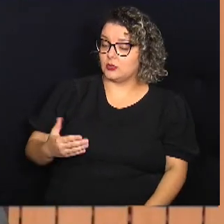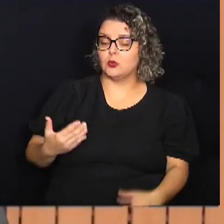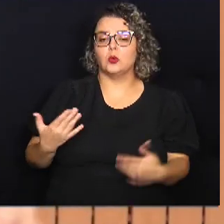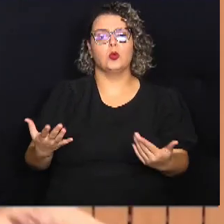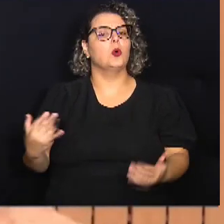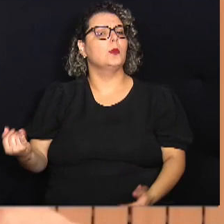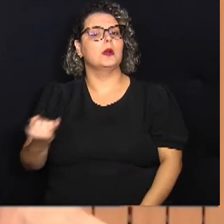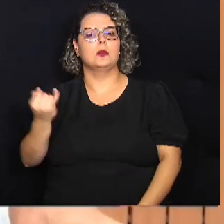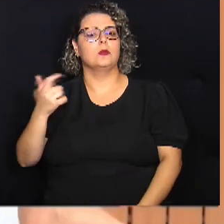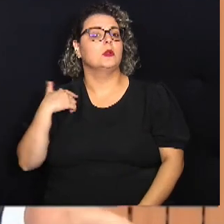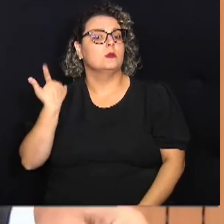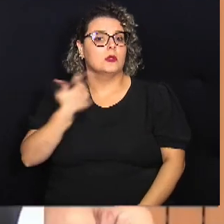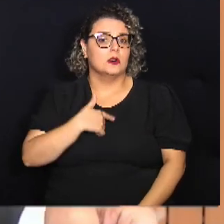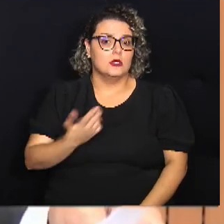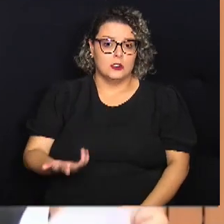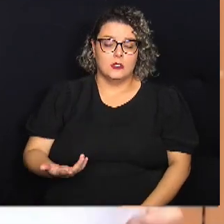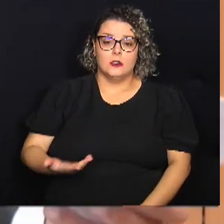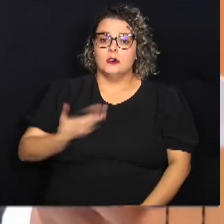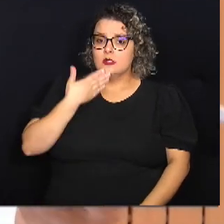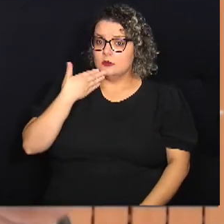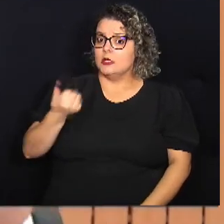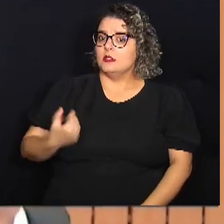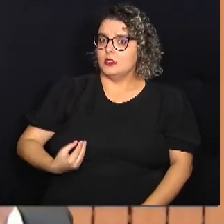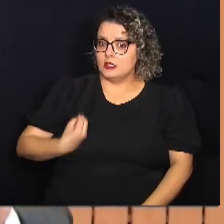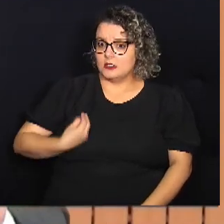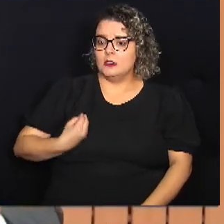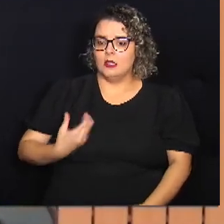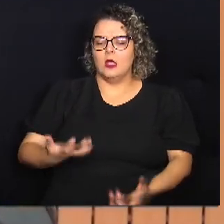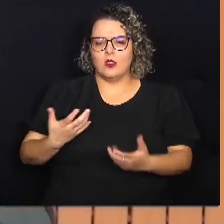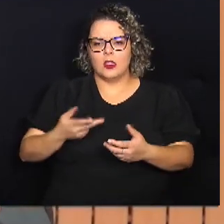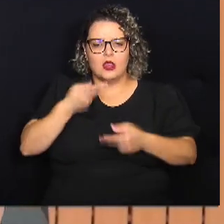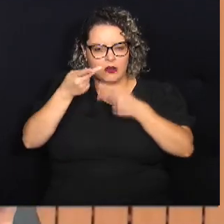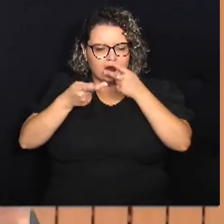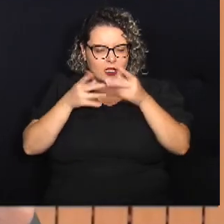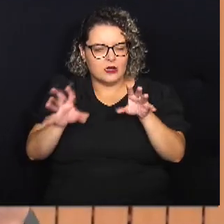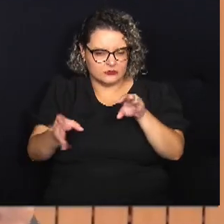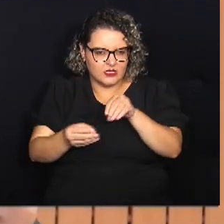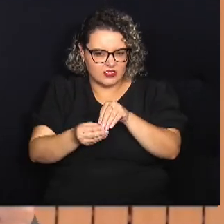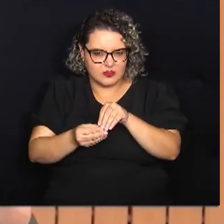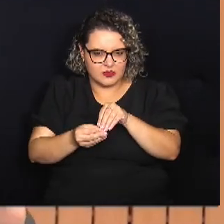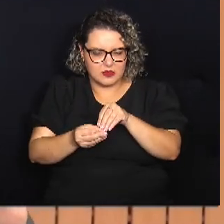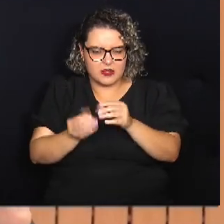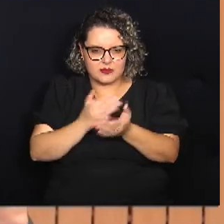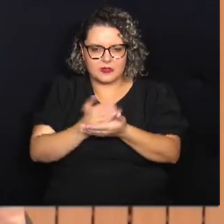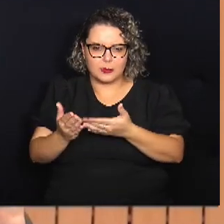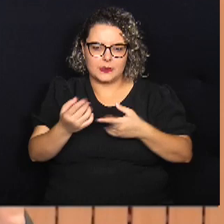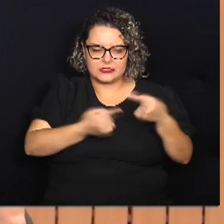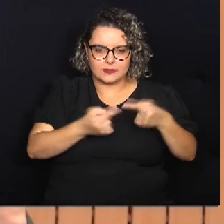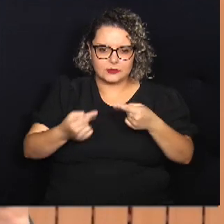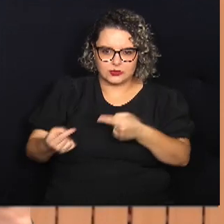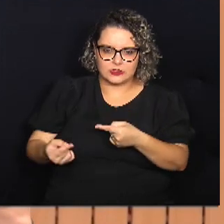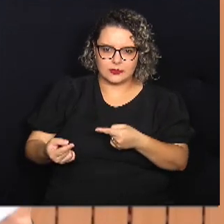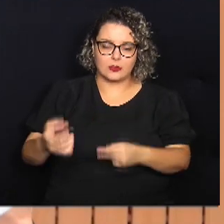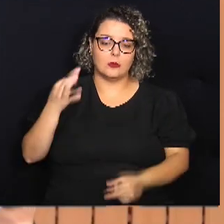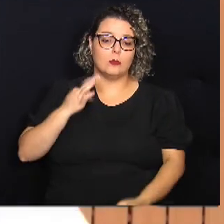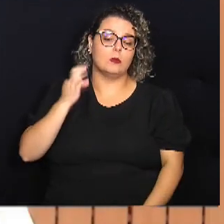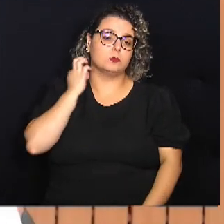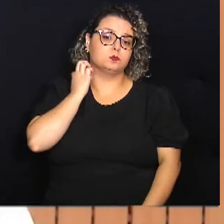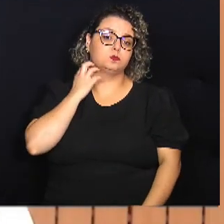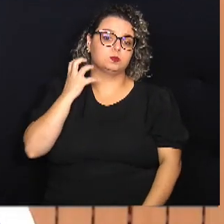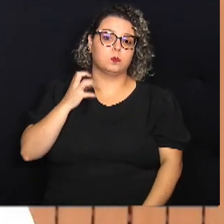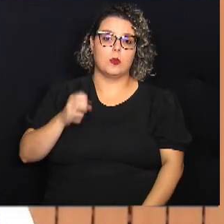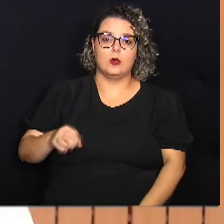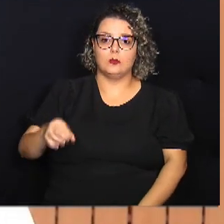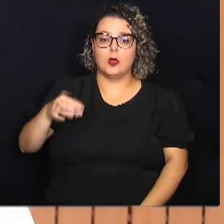para a nossa vida, para o meio ambiente? Eu só queria dar uma pequena introdução. As abelhas polinizam